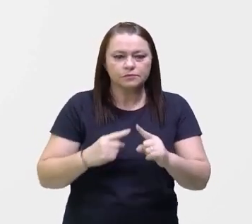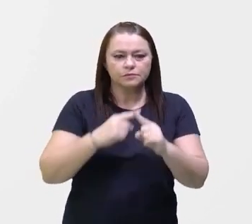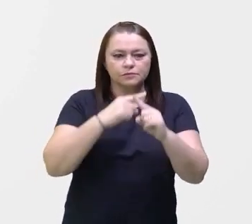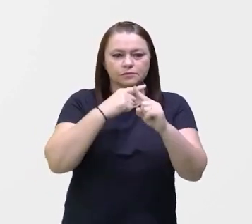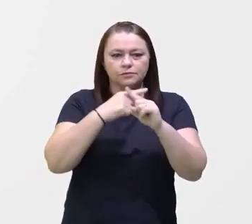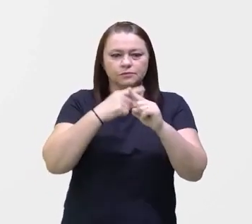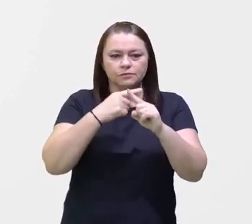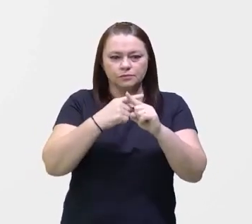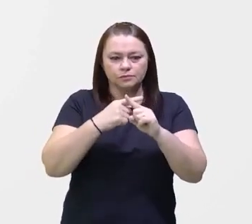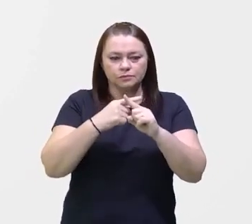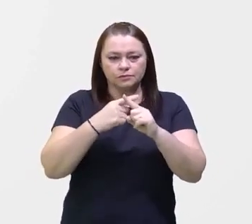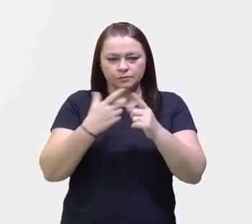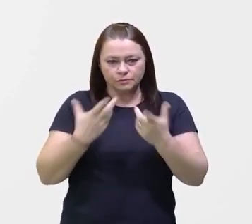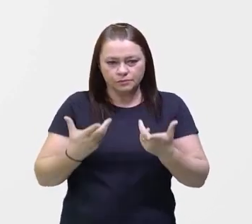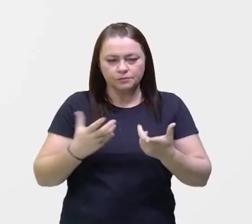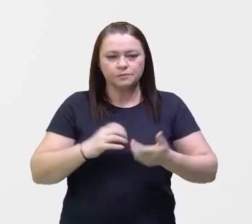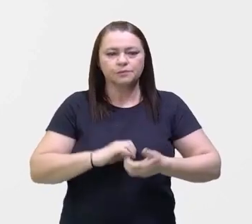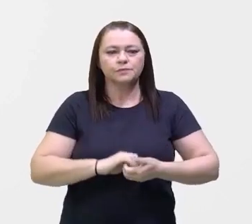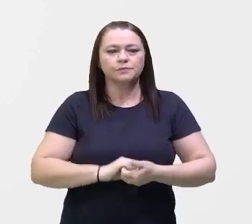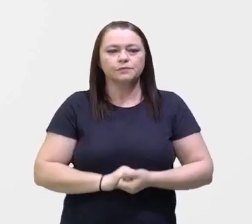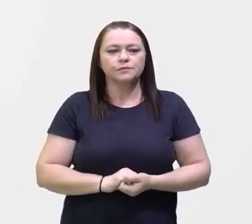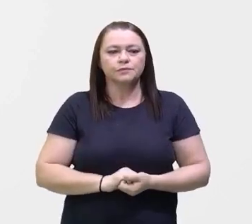e perpendiculares.